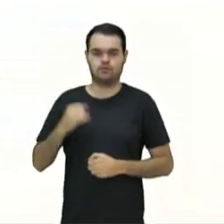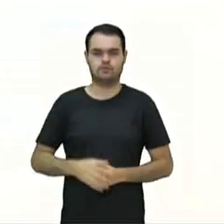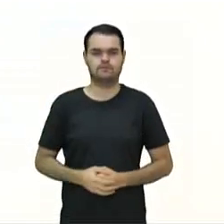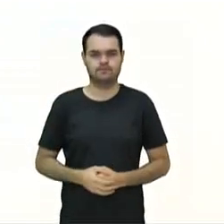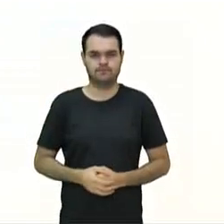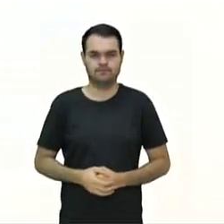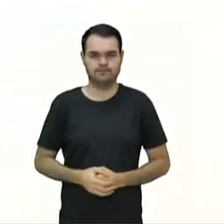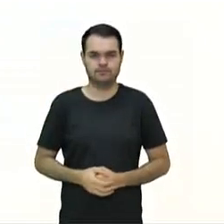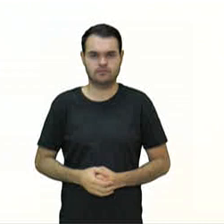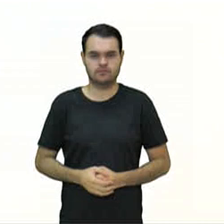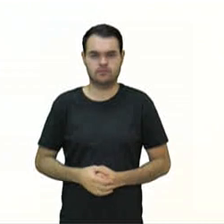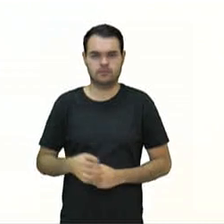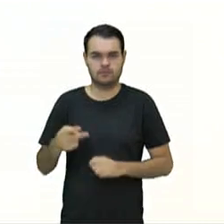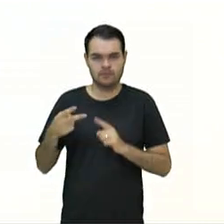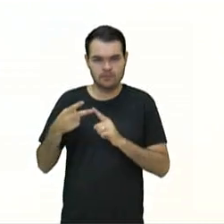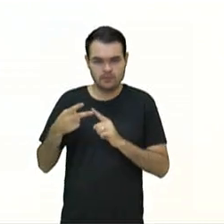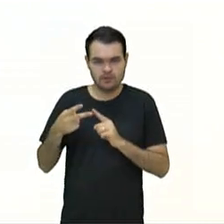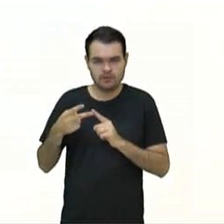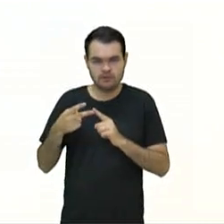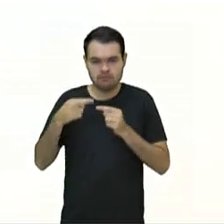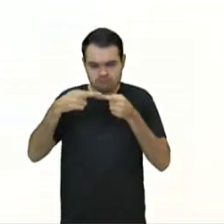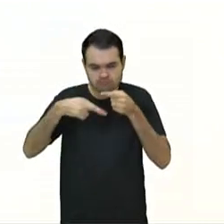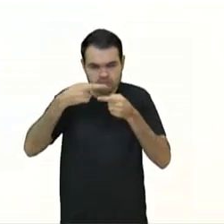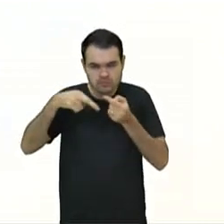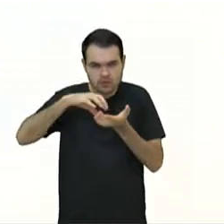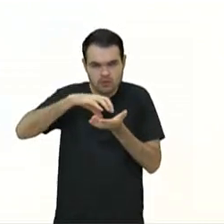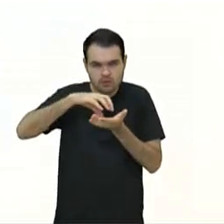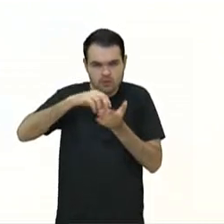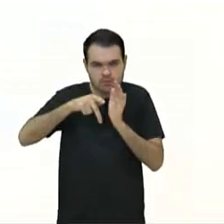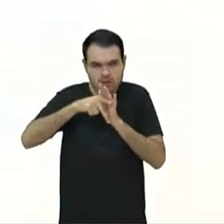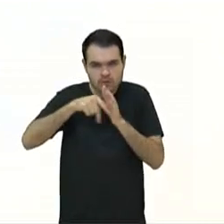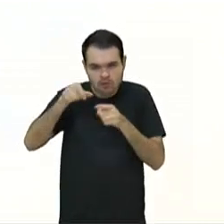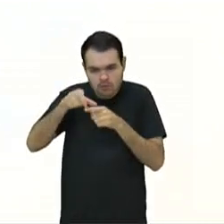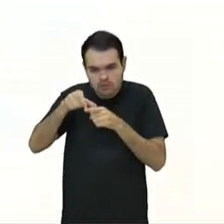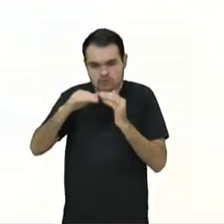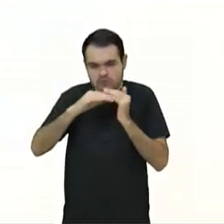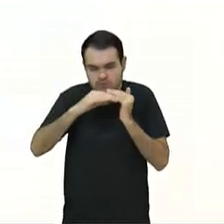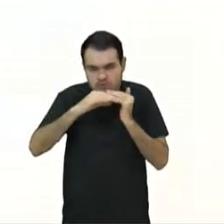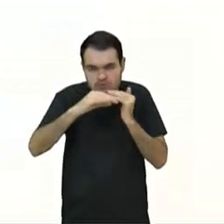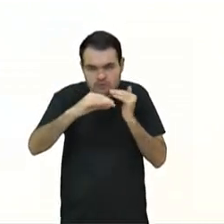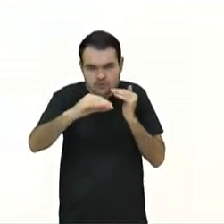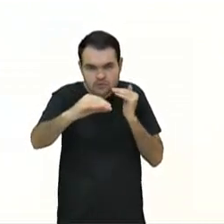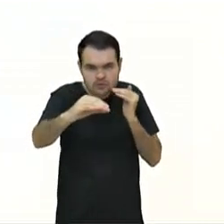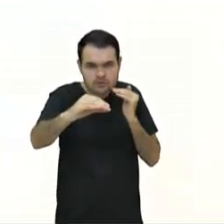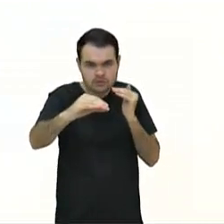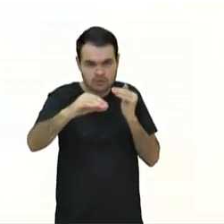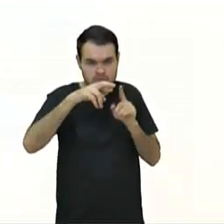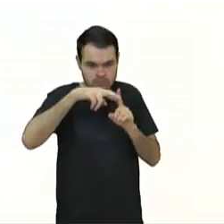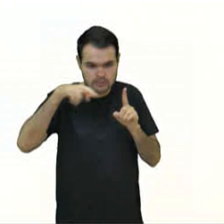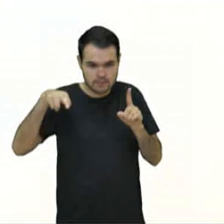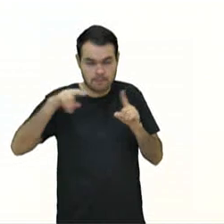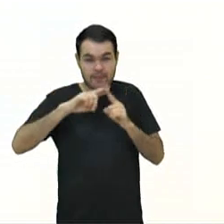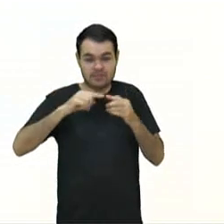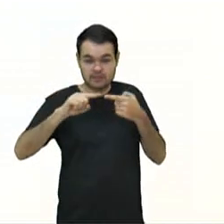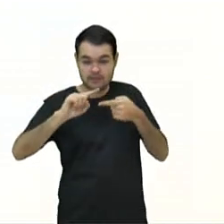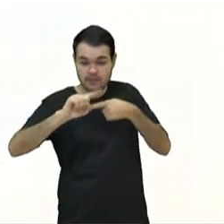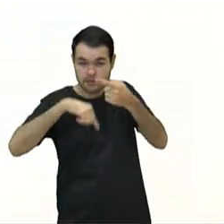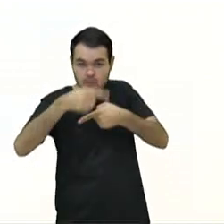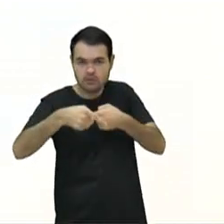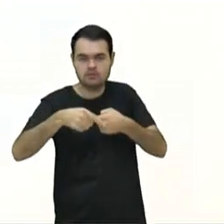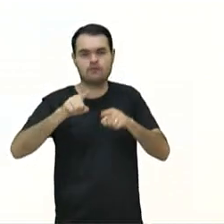A seguinte aqui, resistor ôhmico mantém constante a resistência elétrica por um período, mas varia